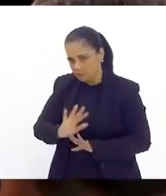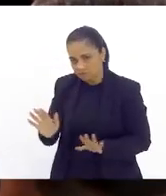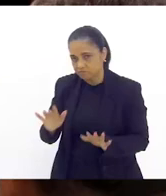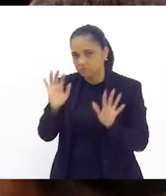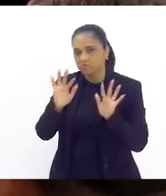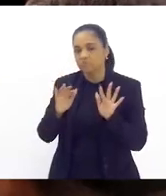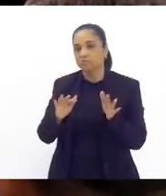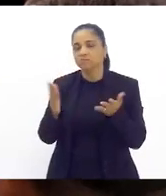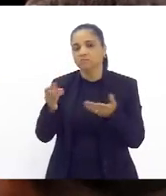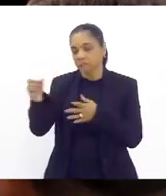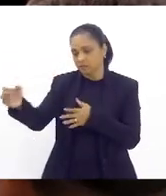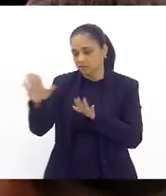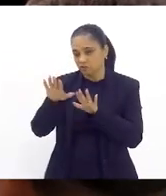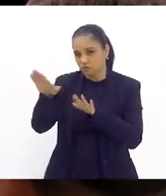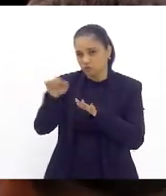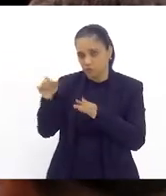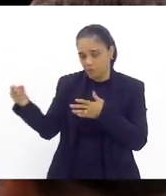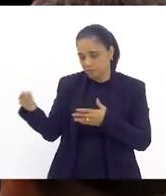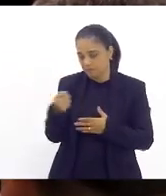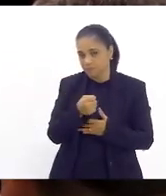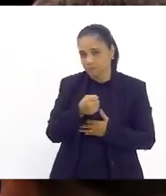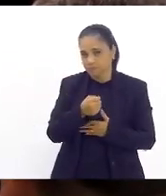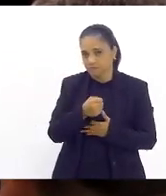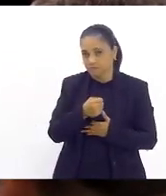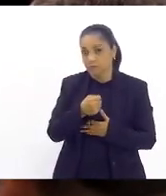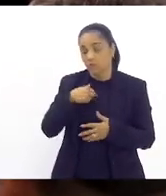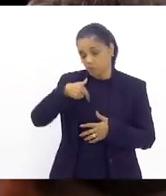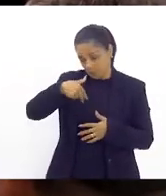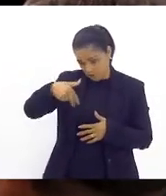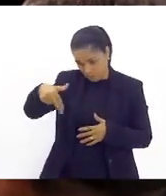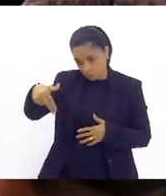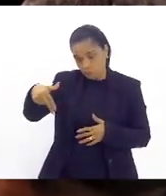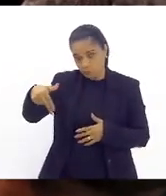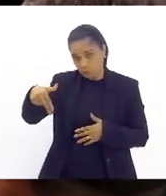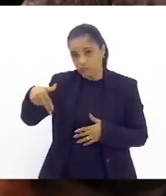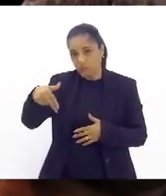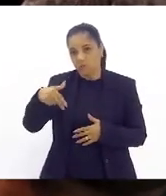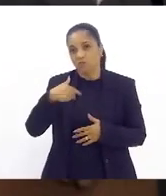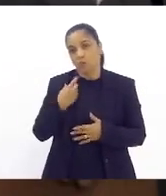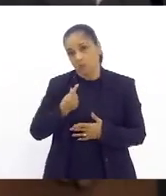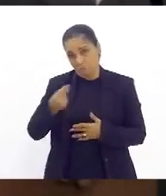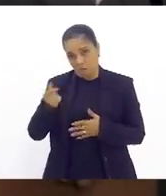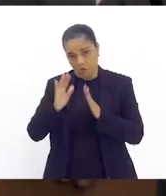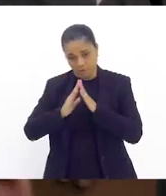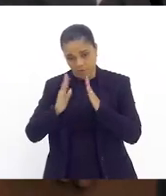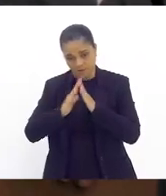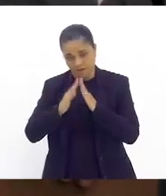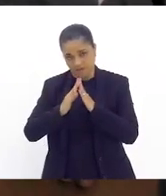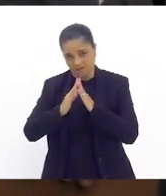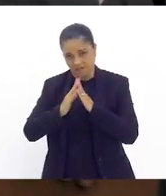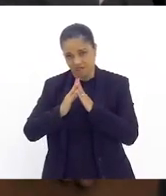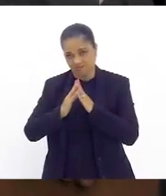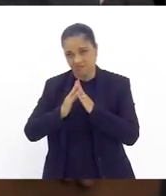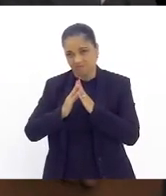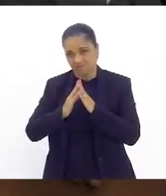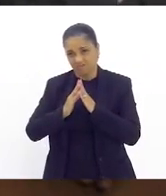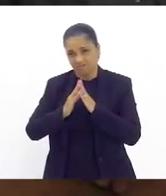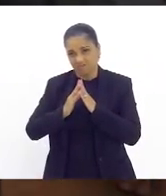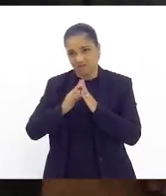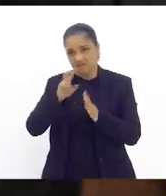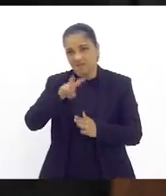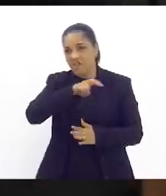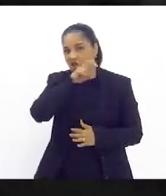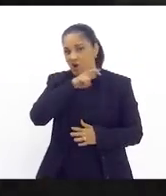de chamar para fazer eu vou agora que eu tenho que andar muito e ontem eu só não trouxe a jararaca